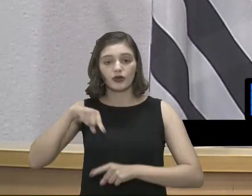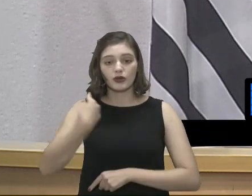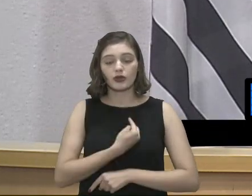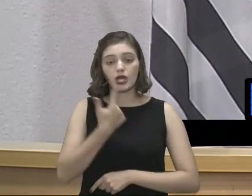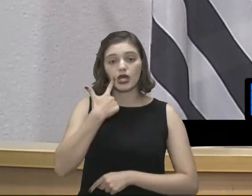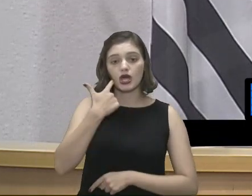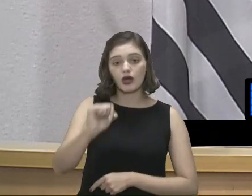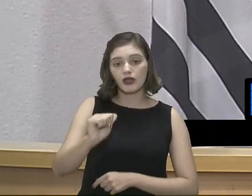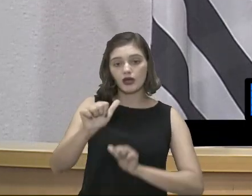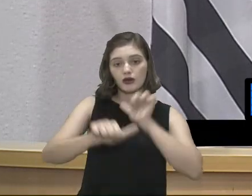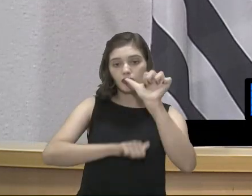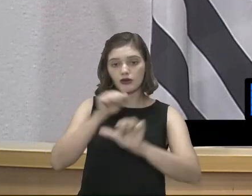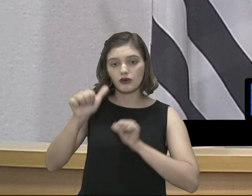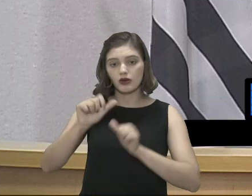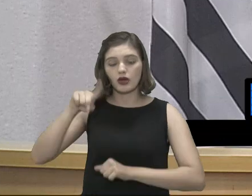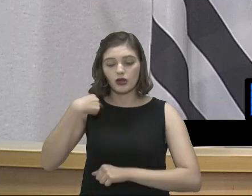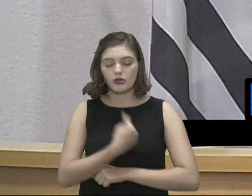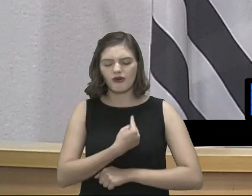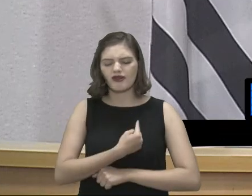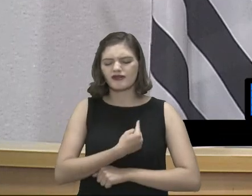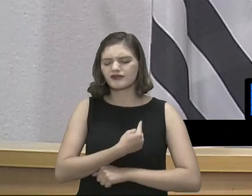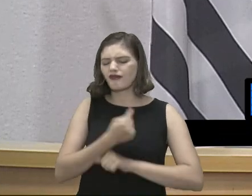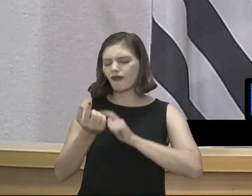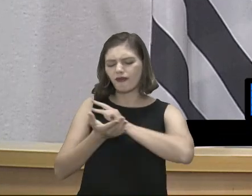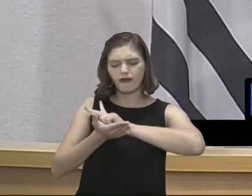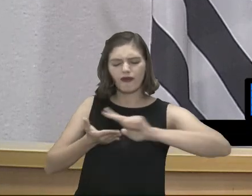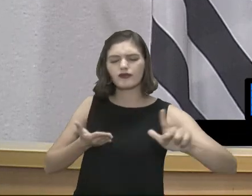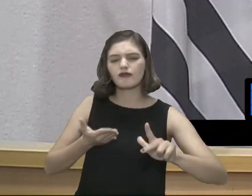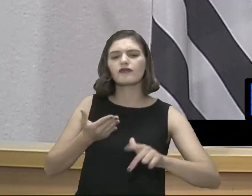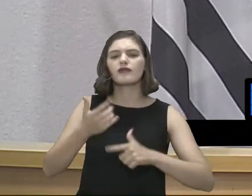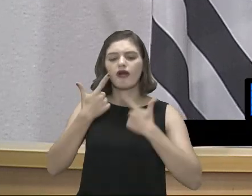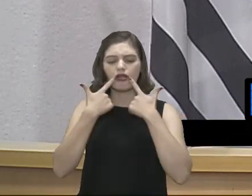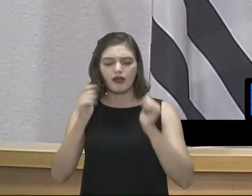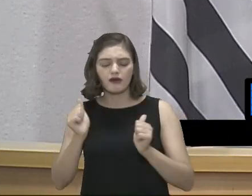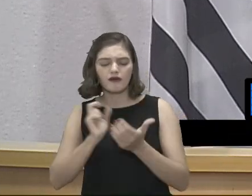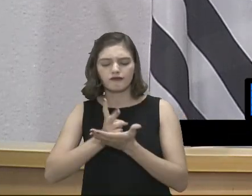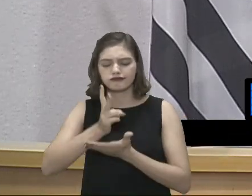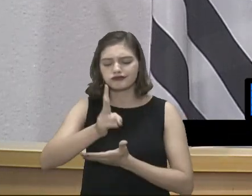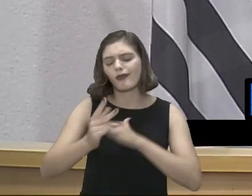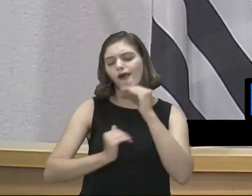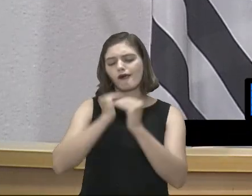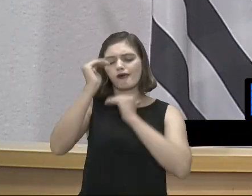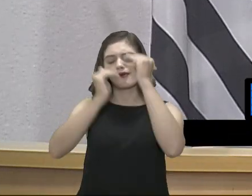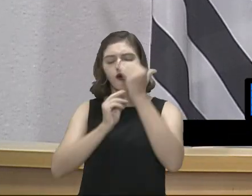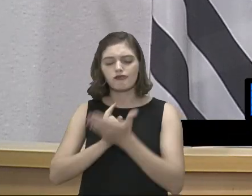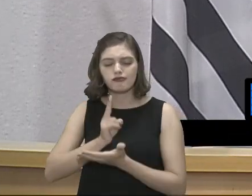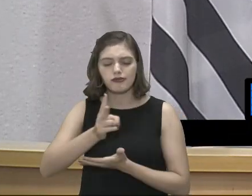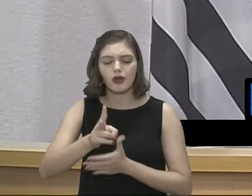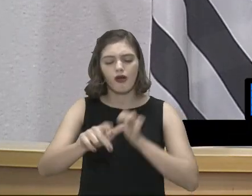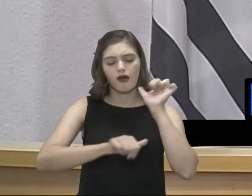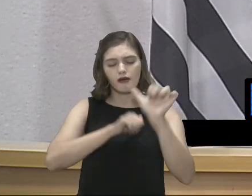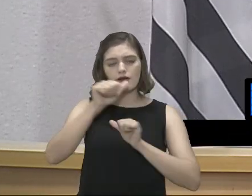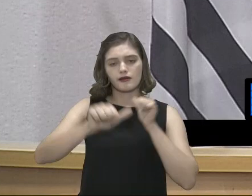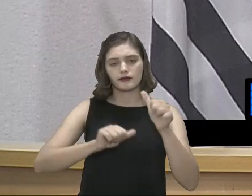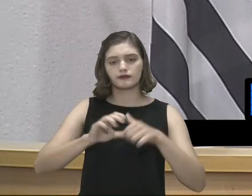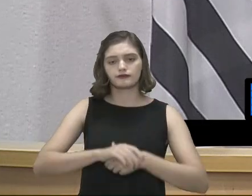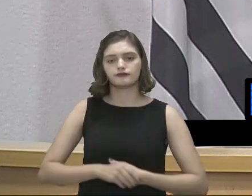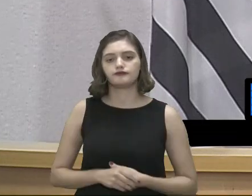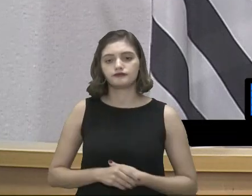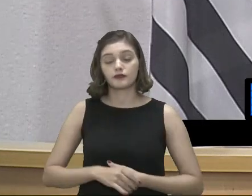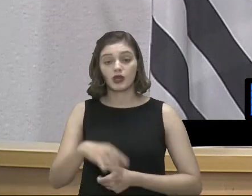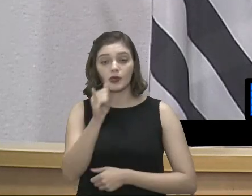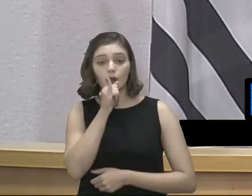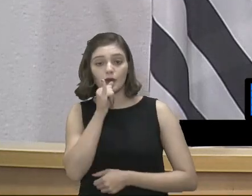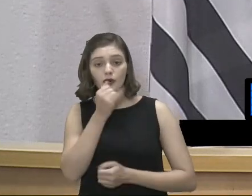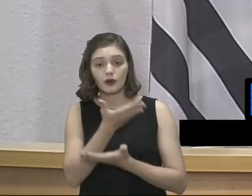é mutável, a nossa e todas as outras estão em constante evolução, estão em constante mudança. Um